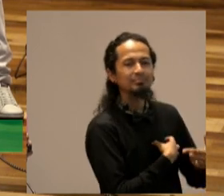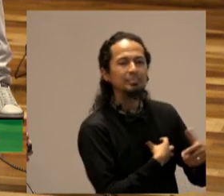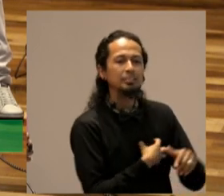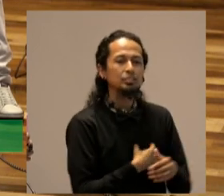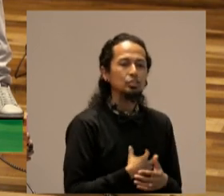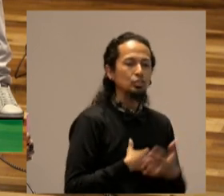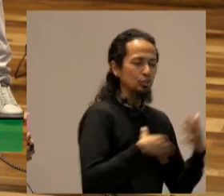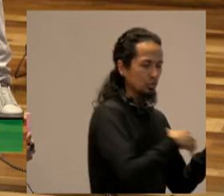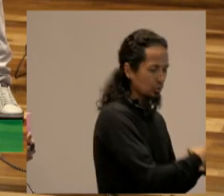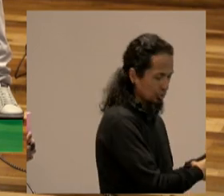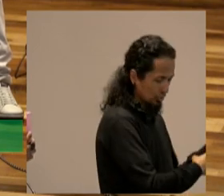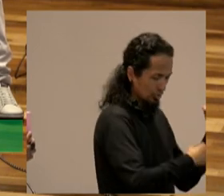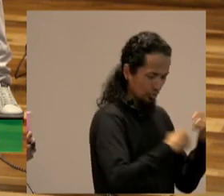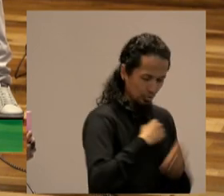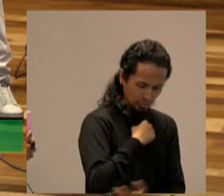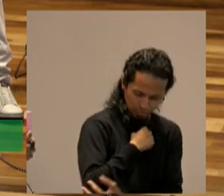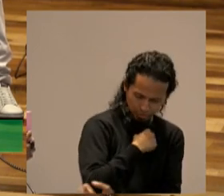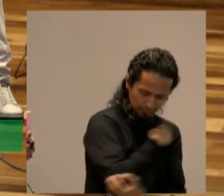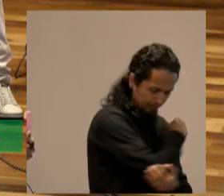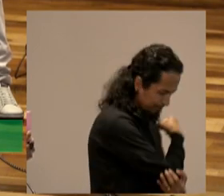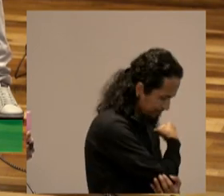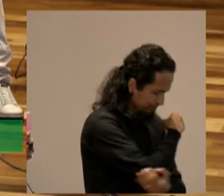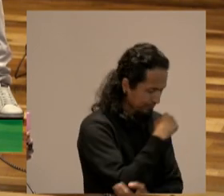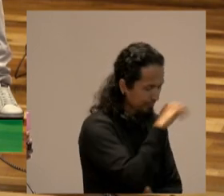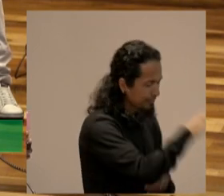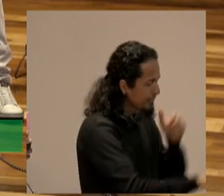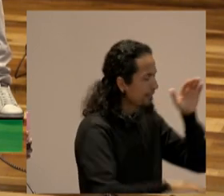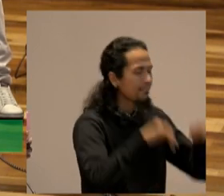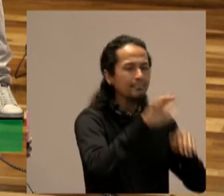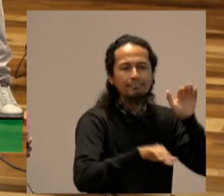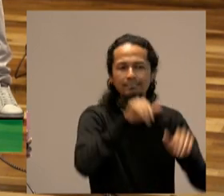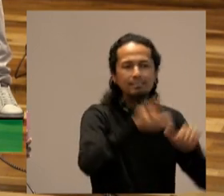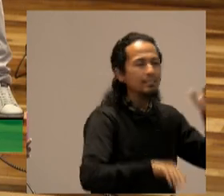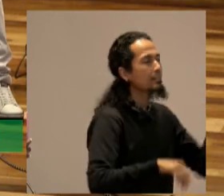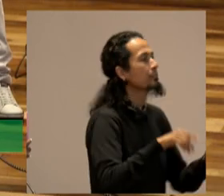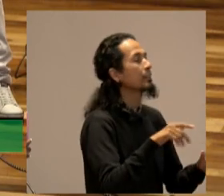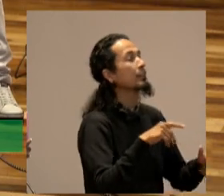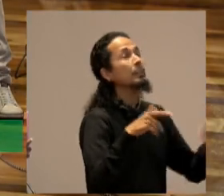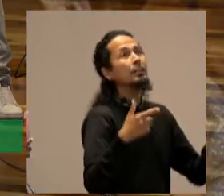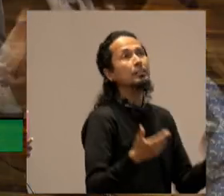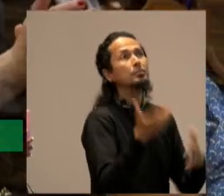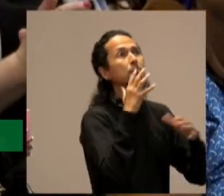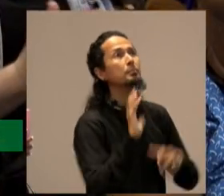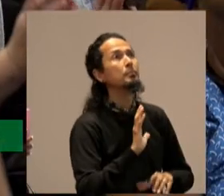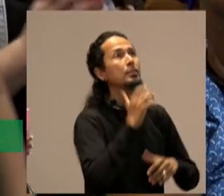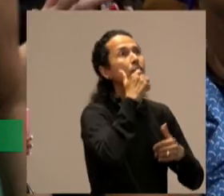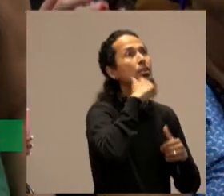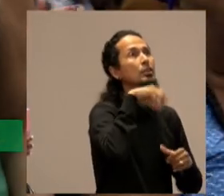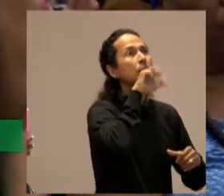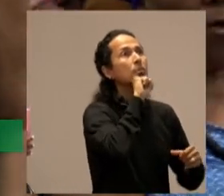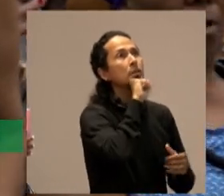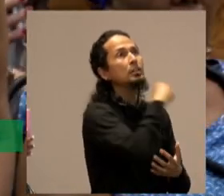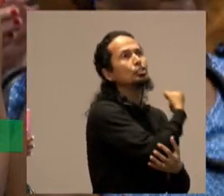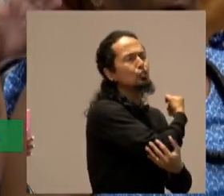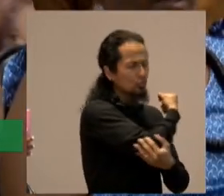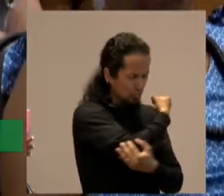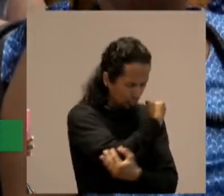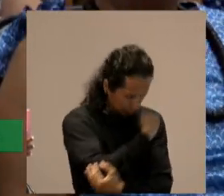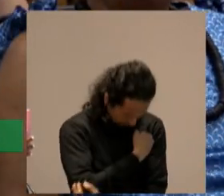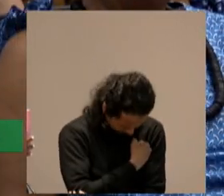Xangô manda chamar, Oba da Laguia, Mamãe Oxum